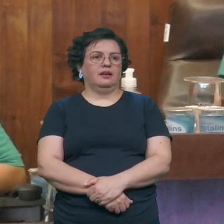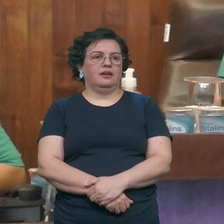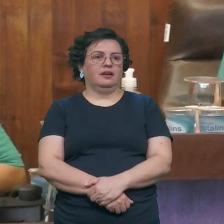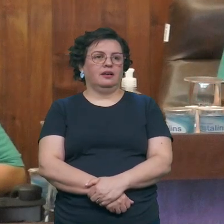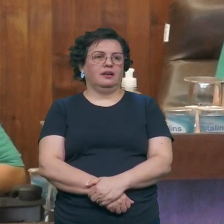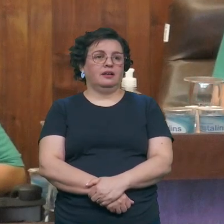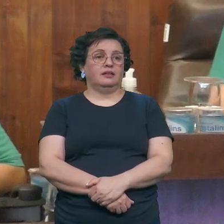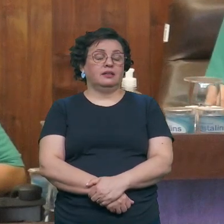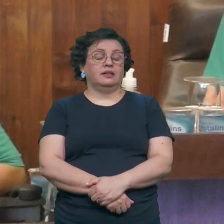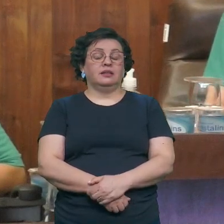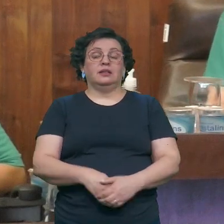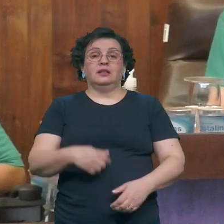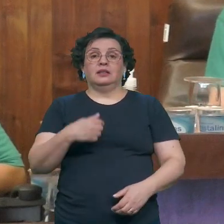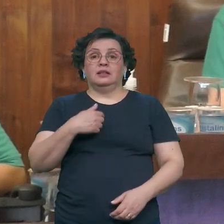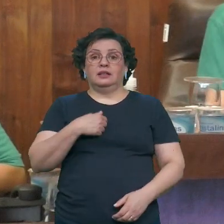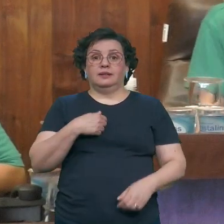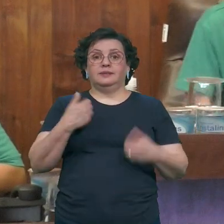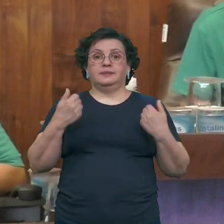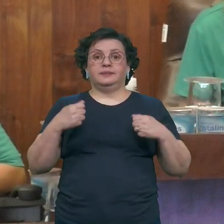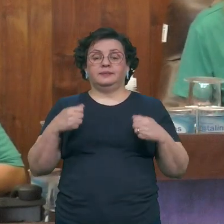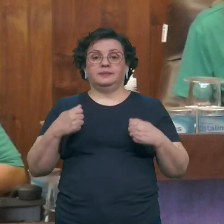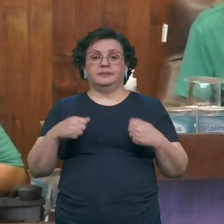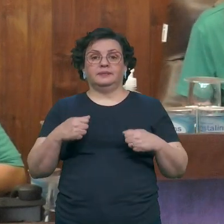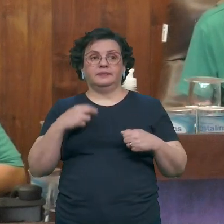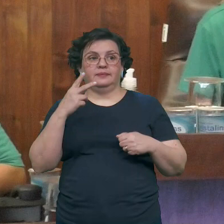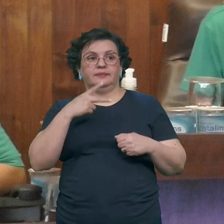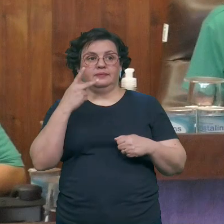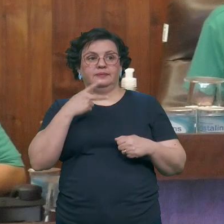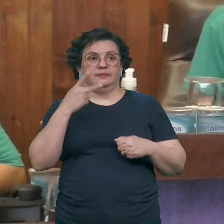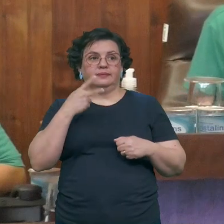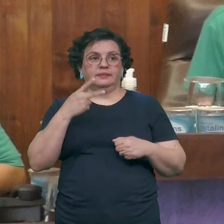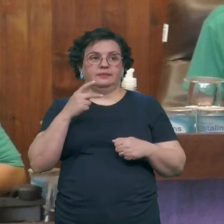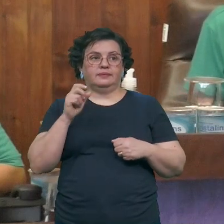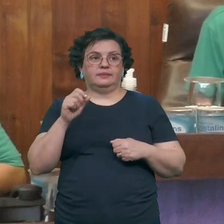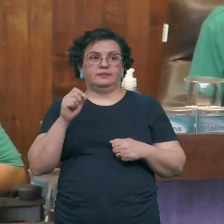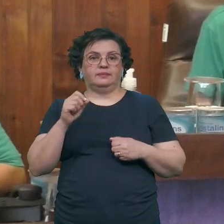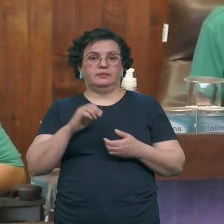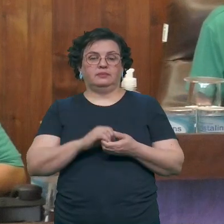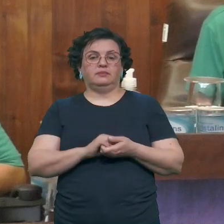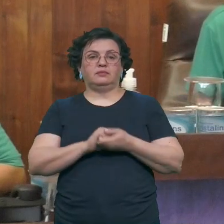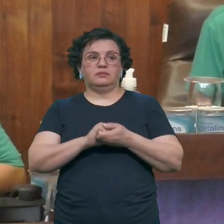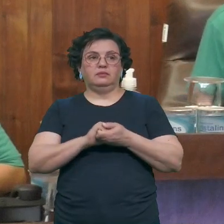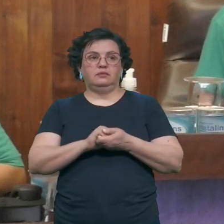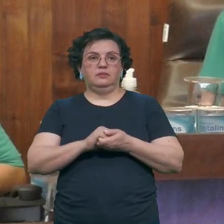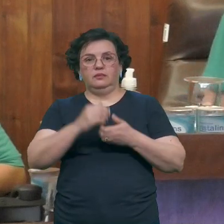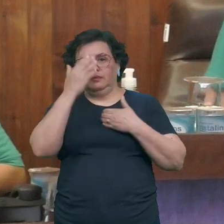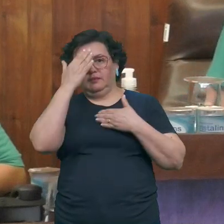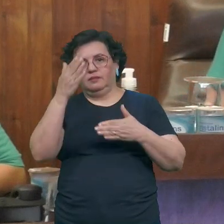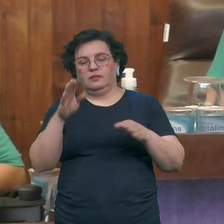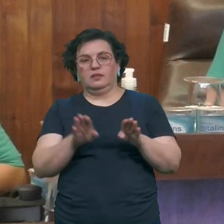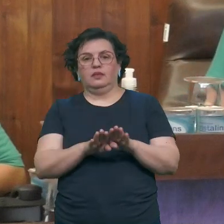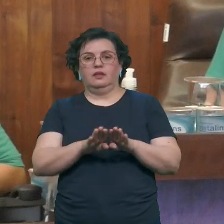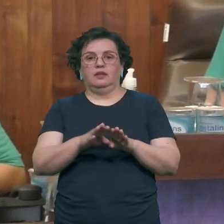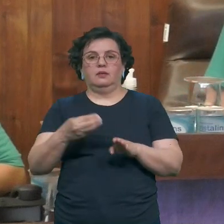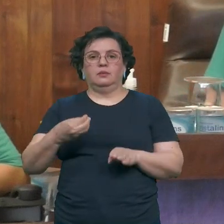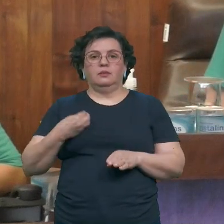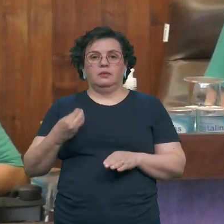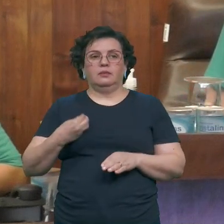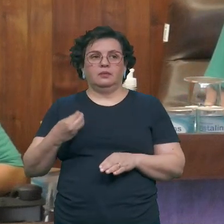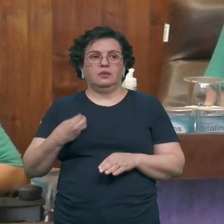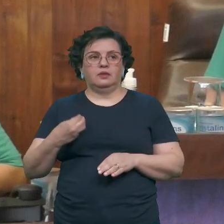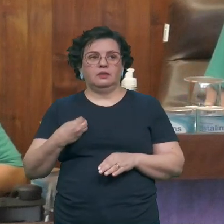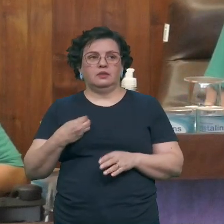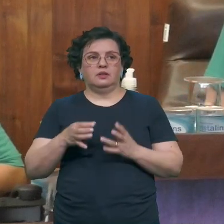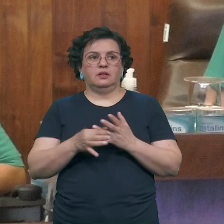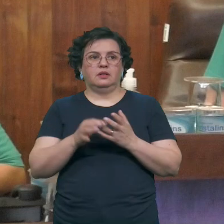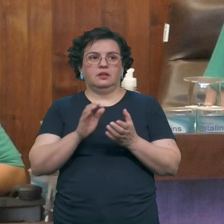Eu não poderia dar prosseguimento à nossa sessão se eu aqui não cumprimentasse e agradecesse a presença da